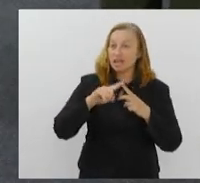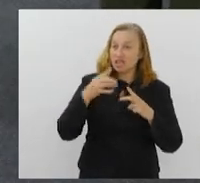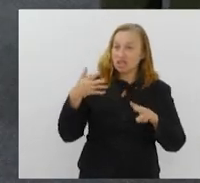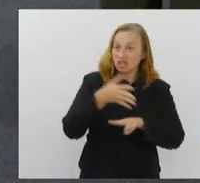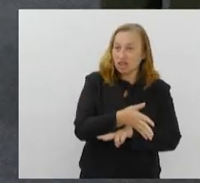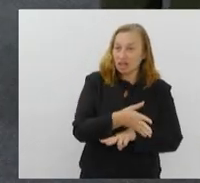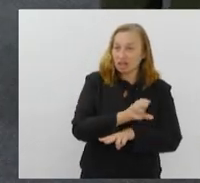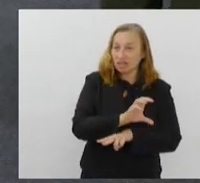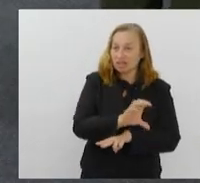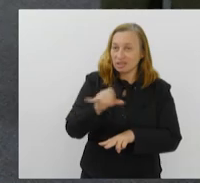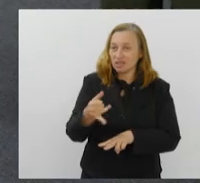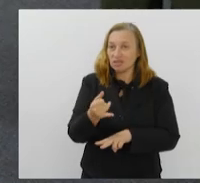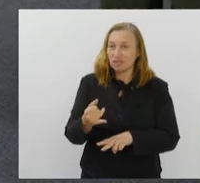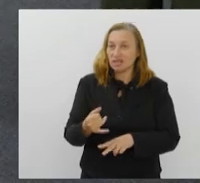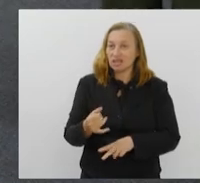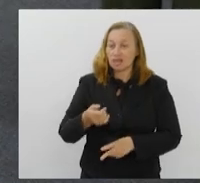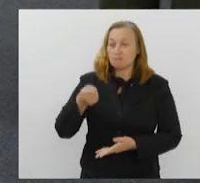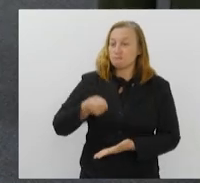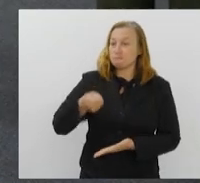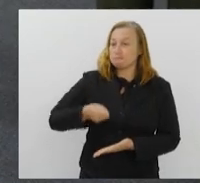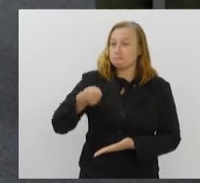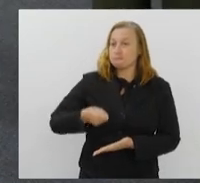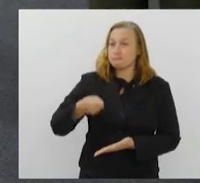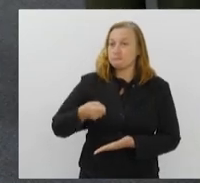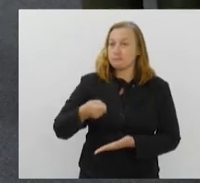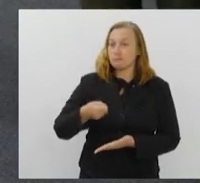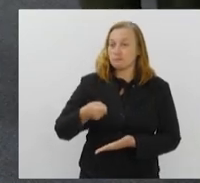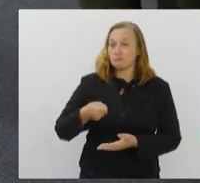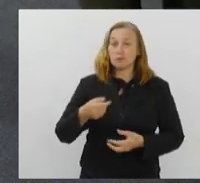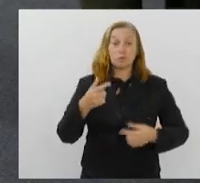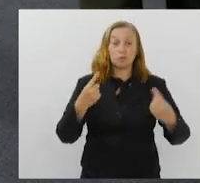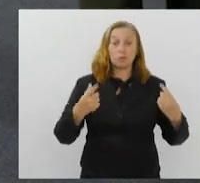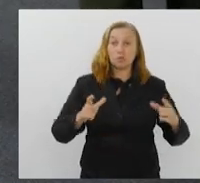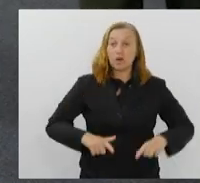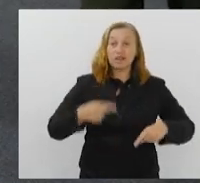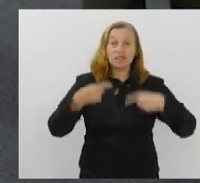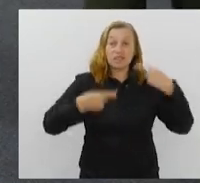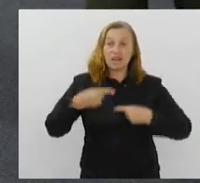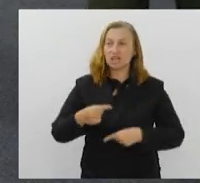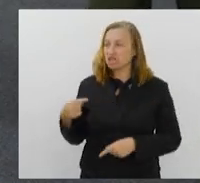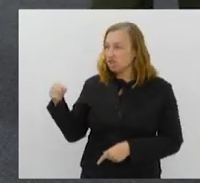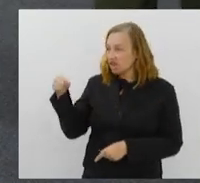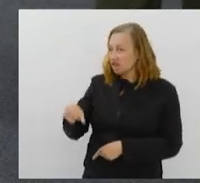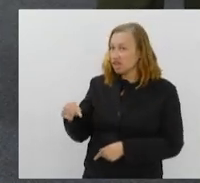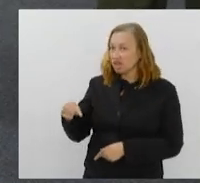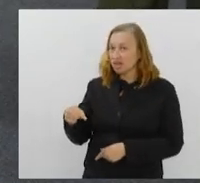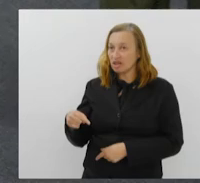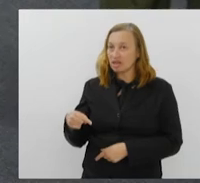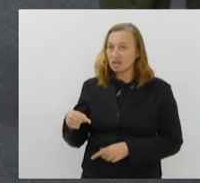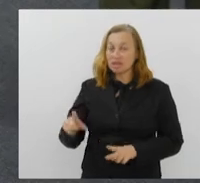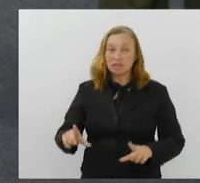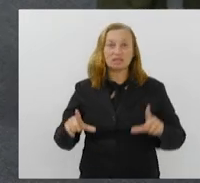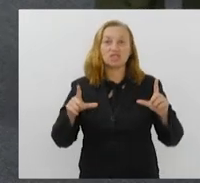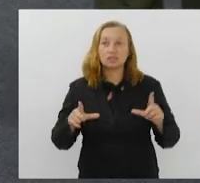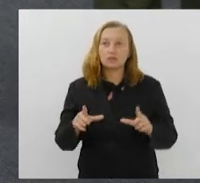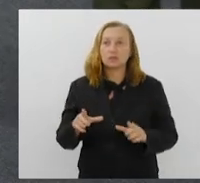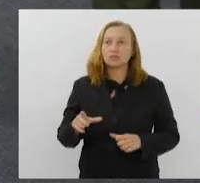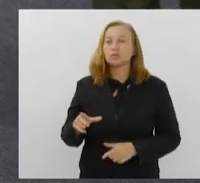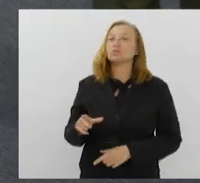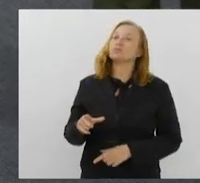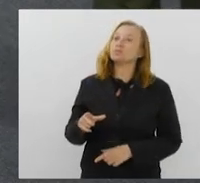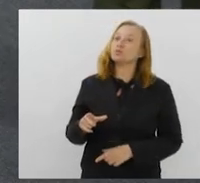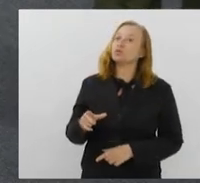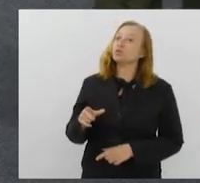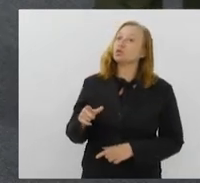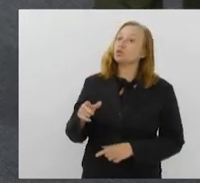se fazer de estadista e fazer um ambiente de diálogo. Chega aqui, ele se comporta de uma maneira grosseira e estúpida, por